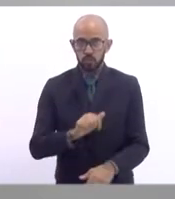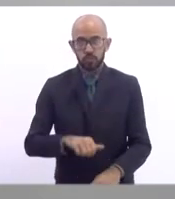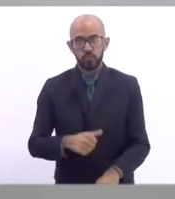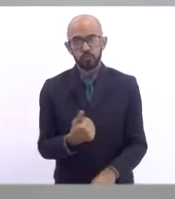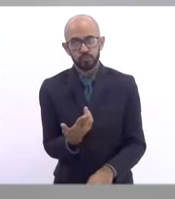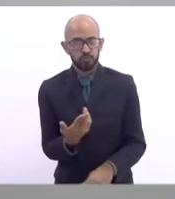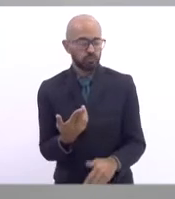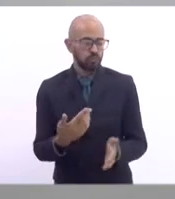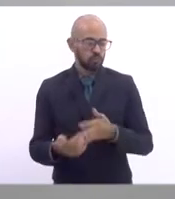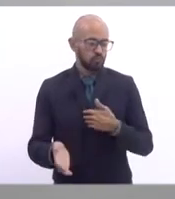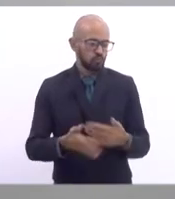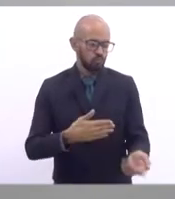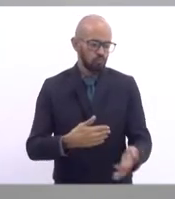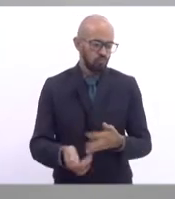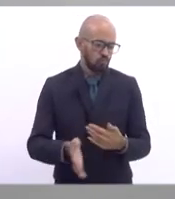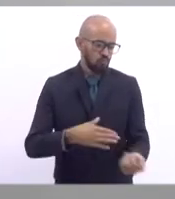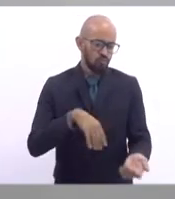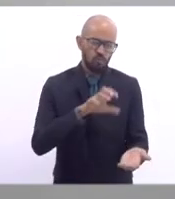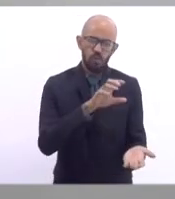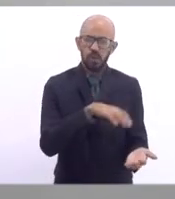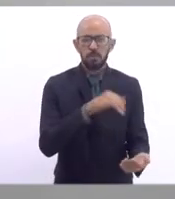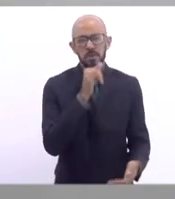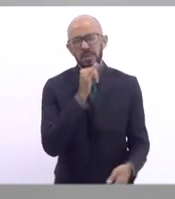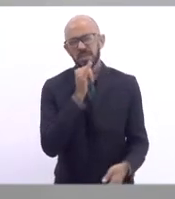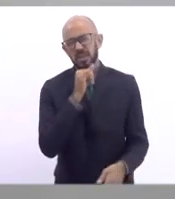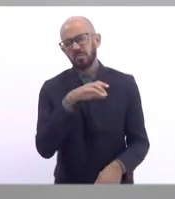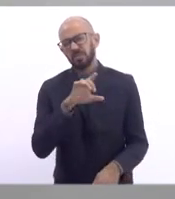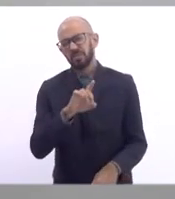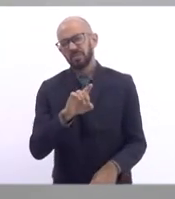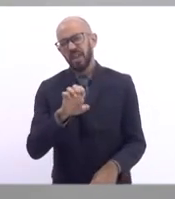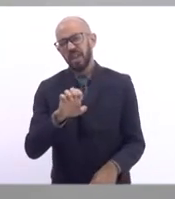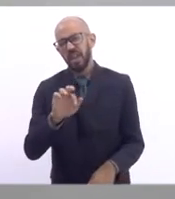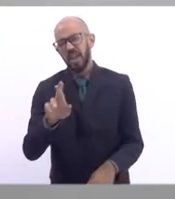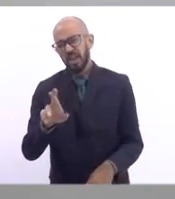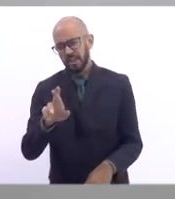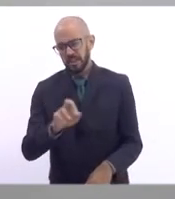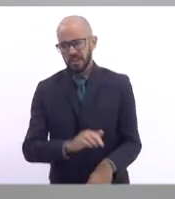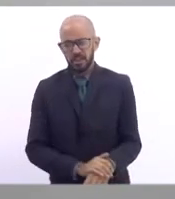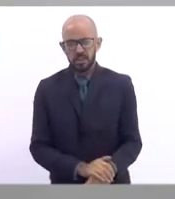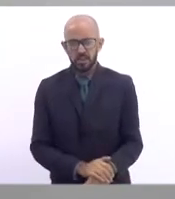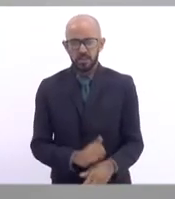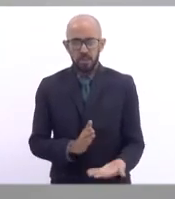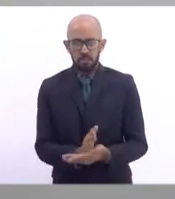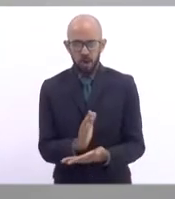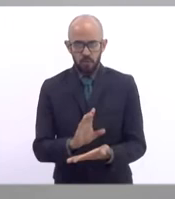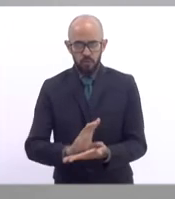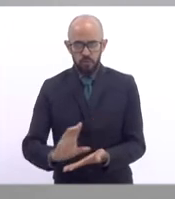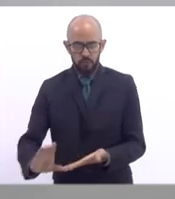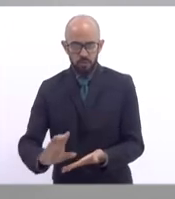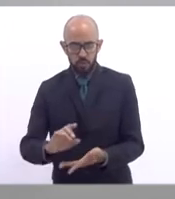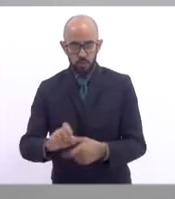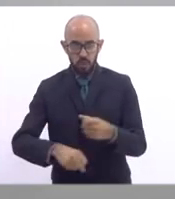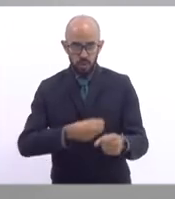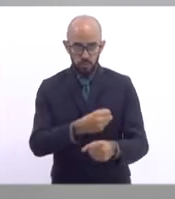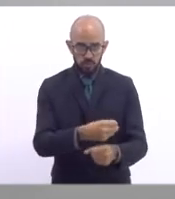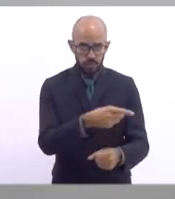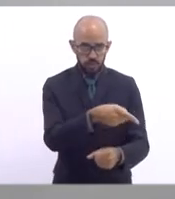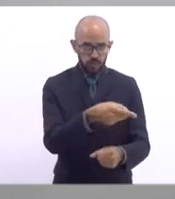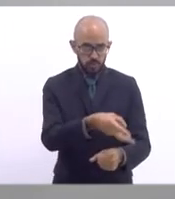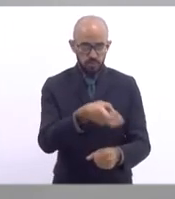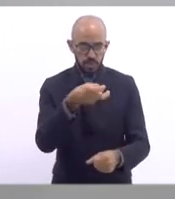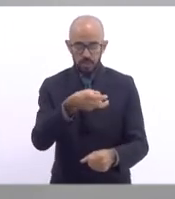Dr lá Fundação departamento estradas rodagem aprovou o orçamento um ano depois você verifica